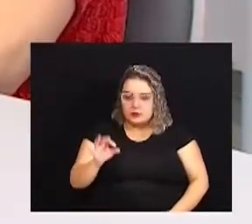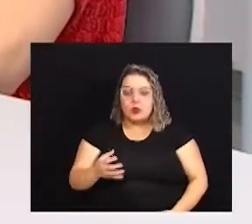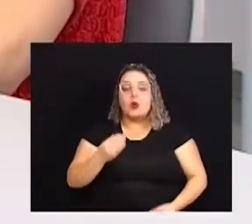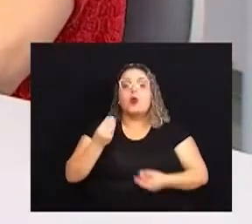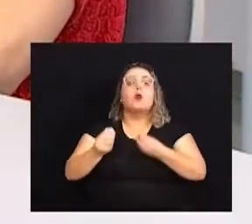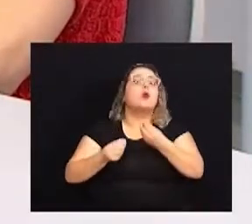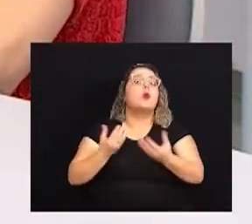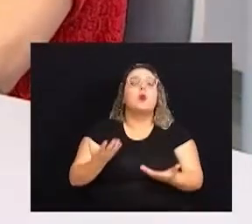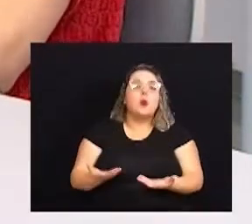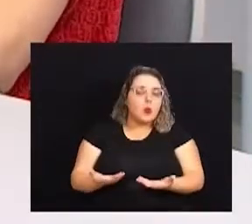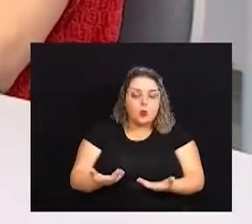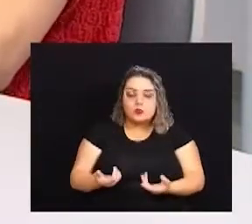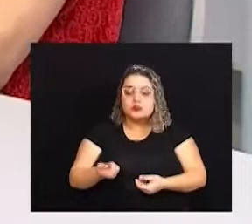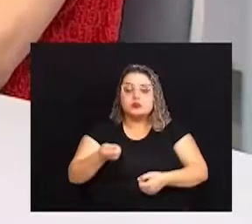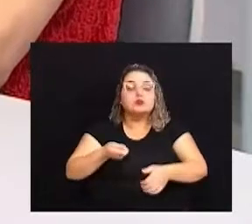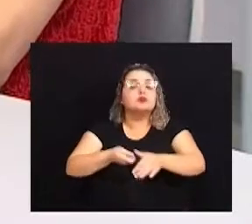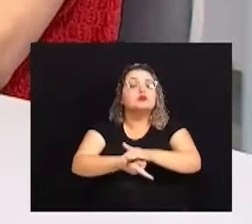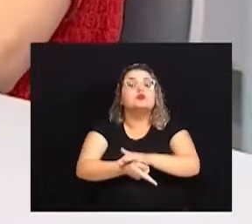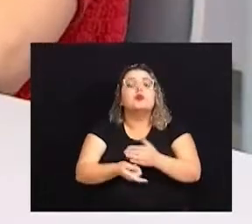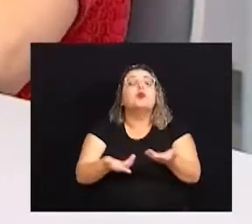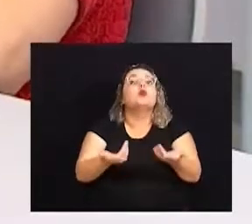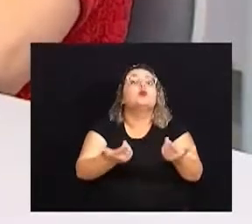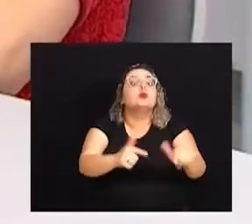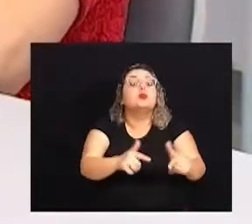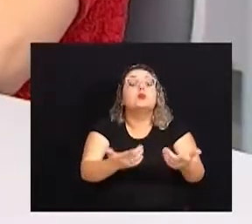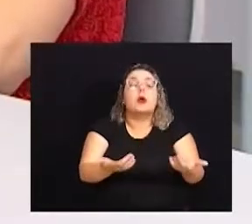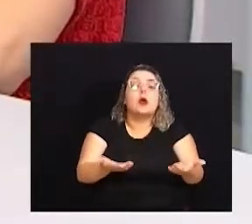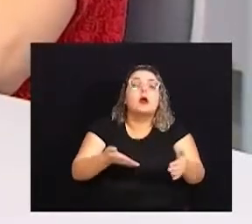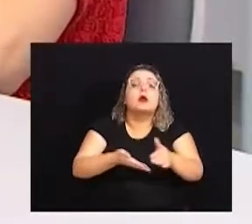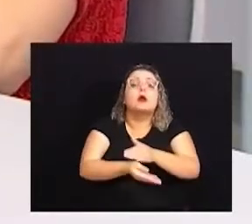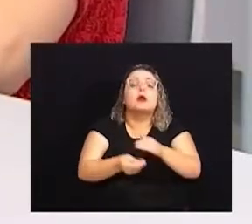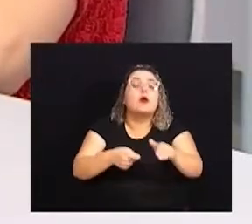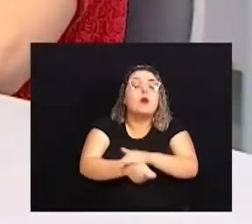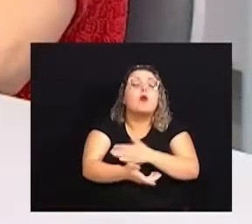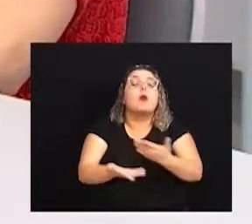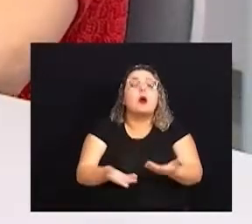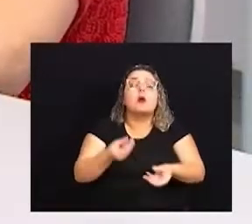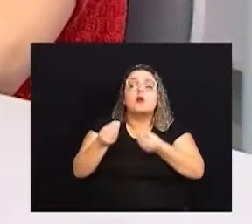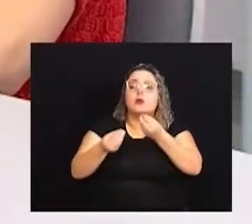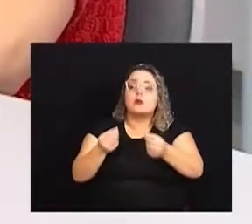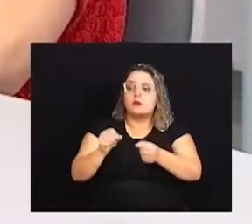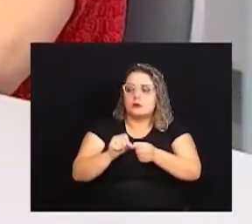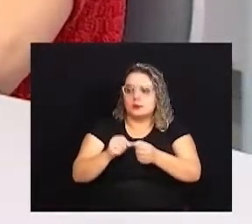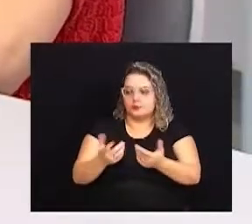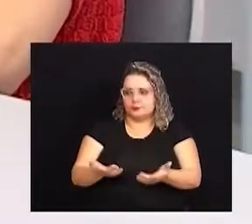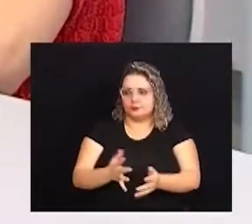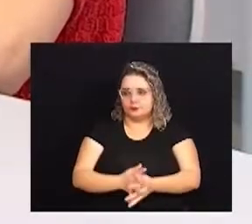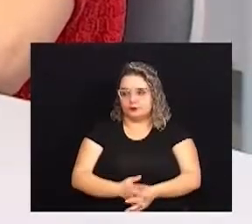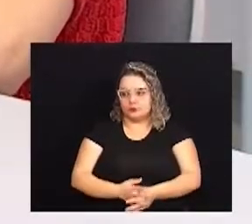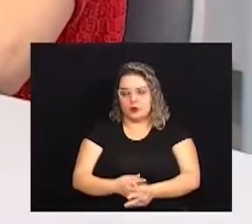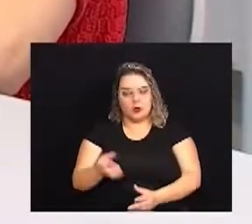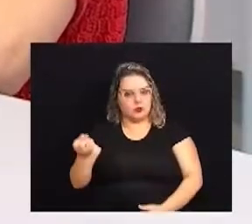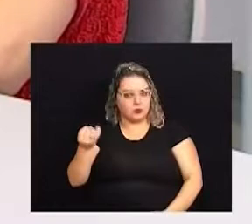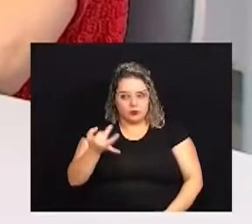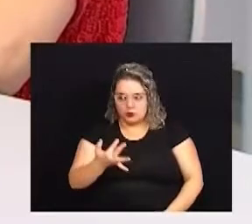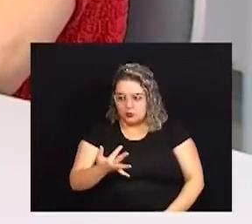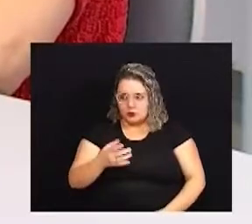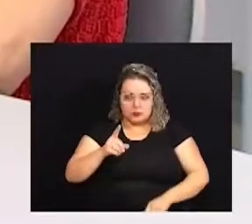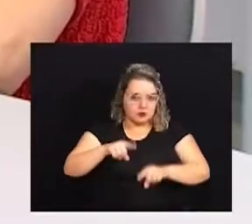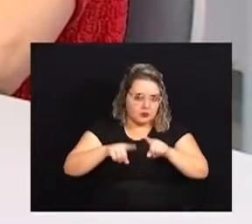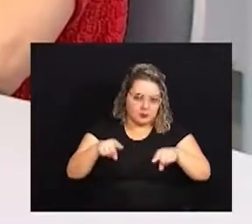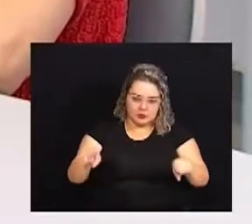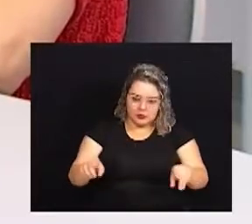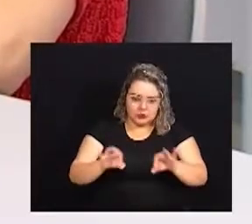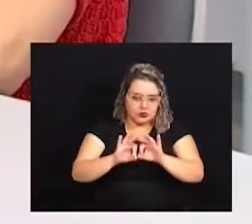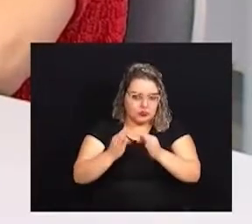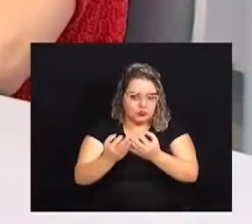pegar 10%, eu coloco onde esse dinheiro? Como é que a gente dá esse pulo aí? A questão do quanto,